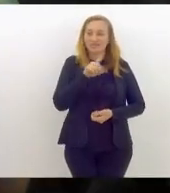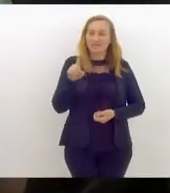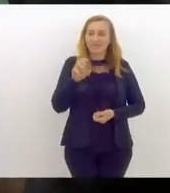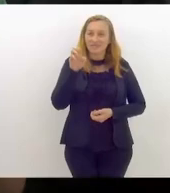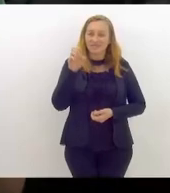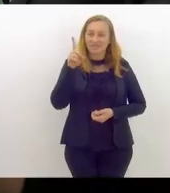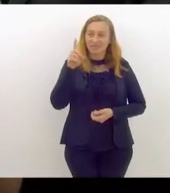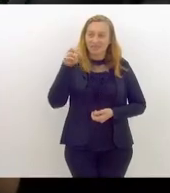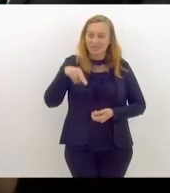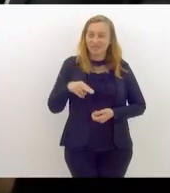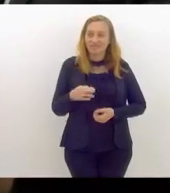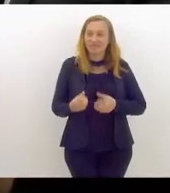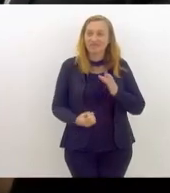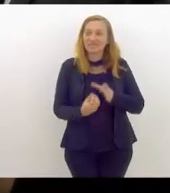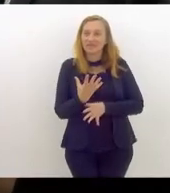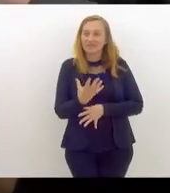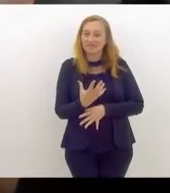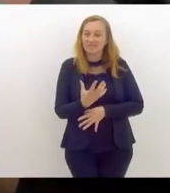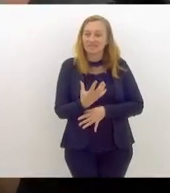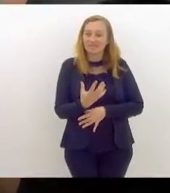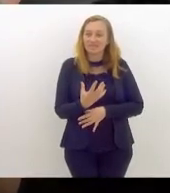Zeidan.